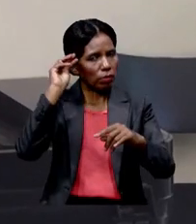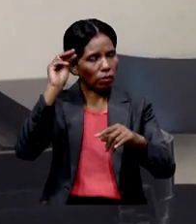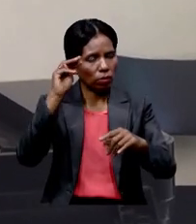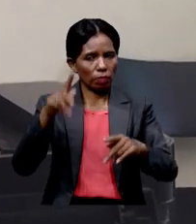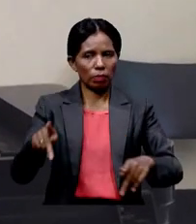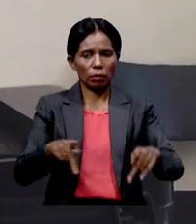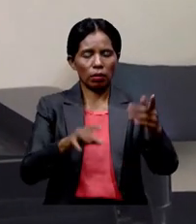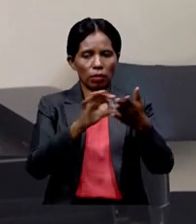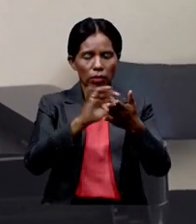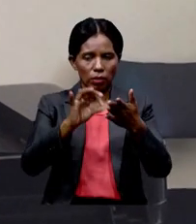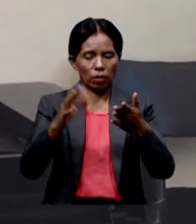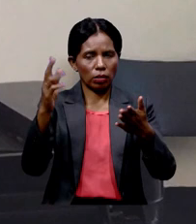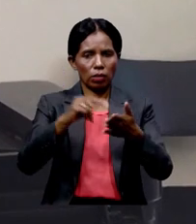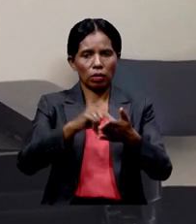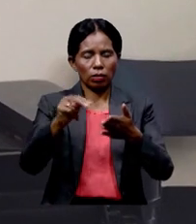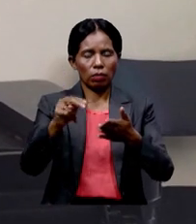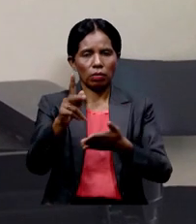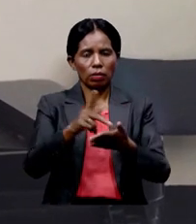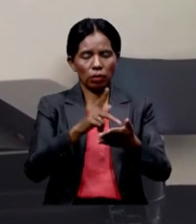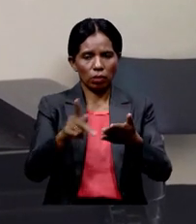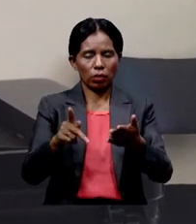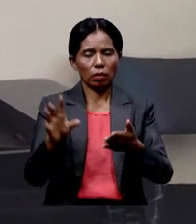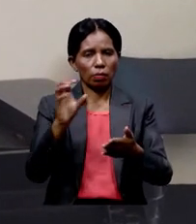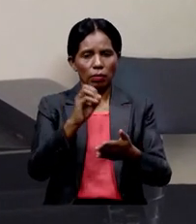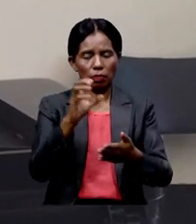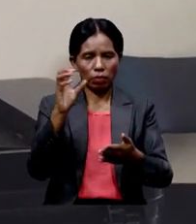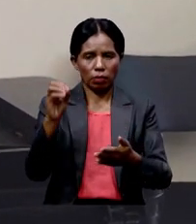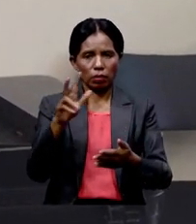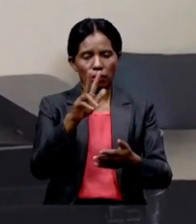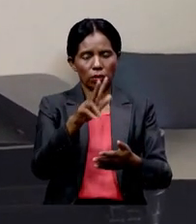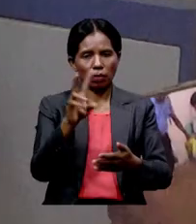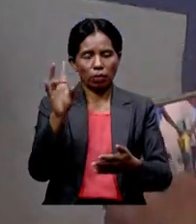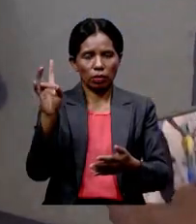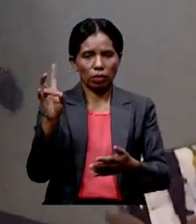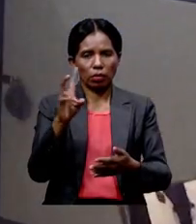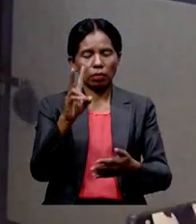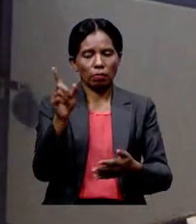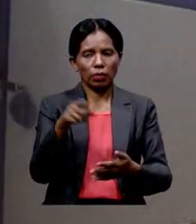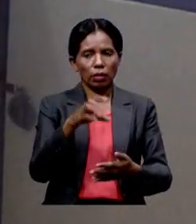Irané, registrado ona com número criminal mamuk-mamuk toluhitu barra